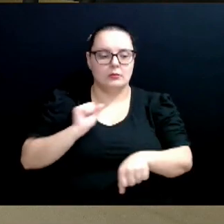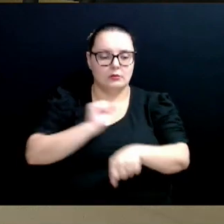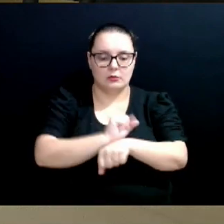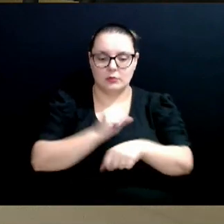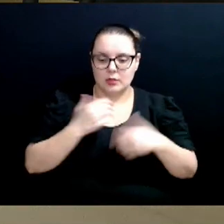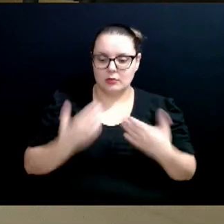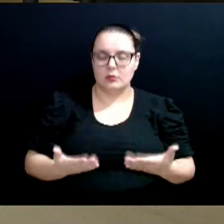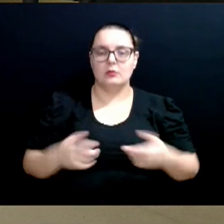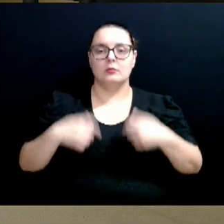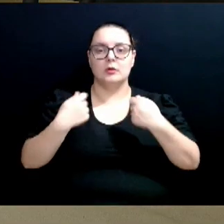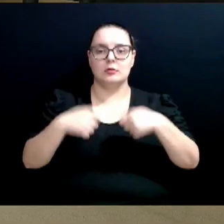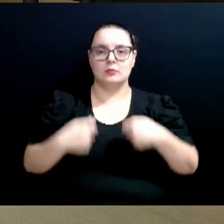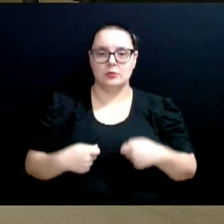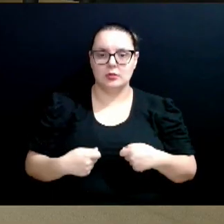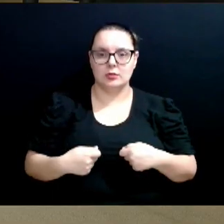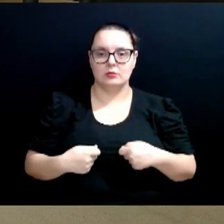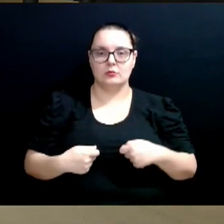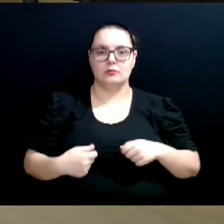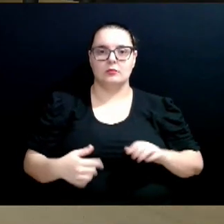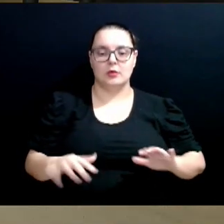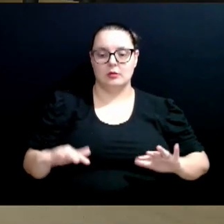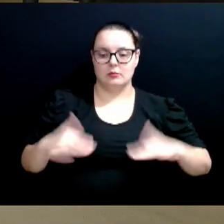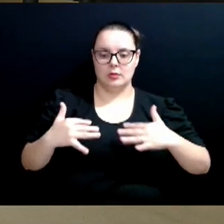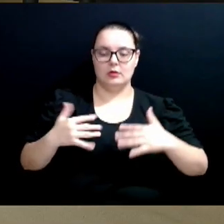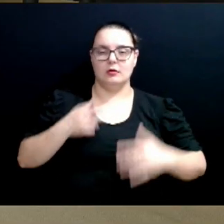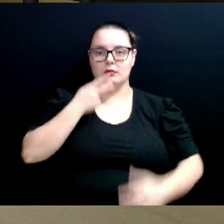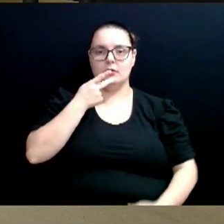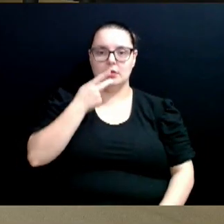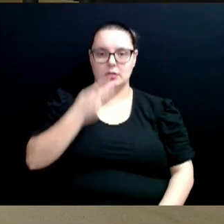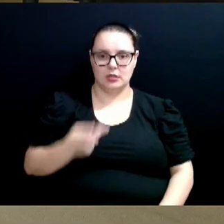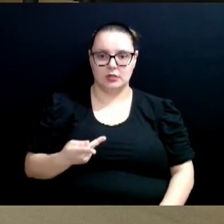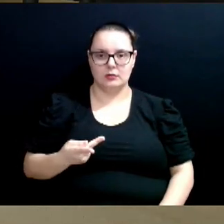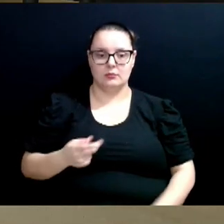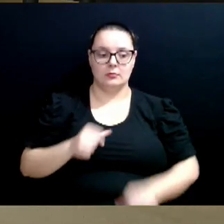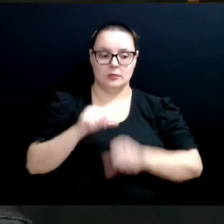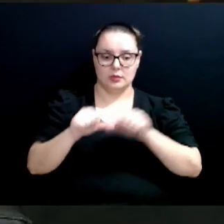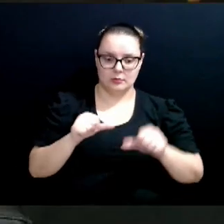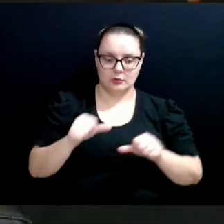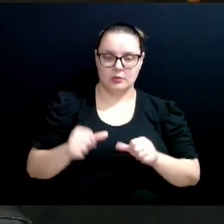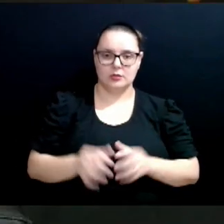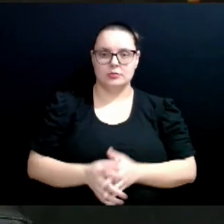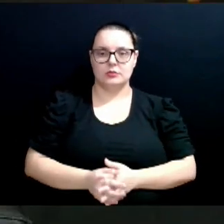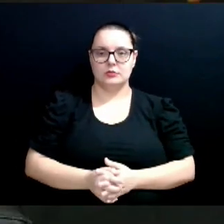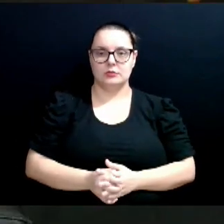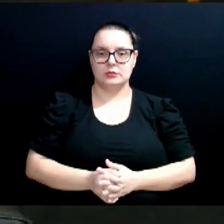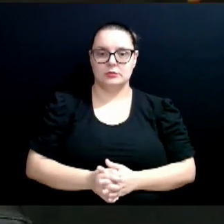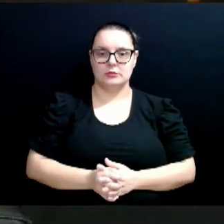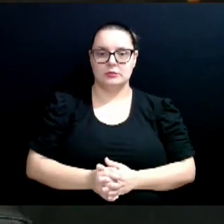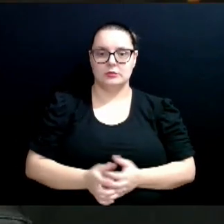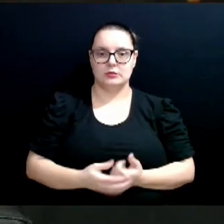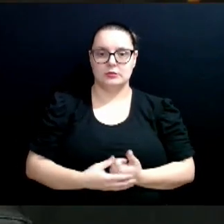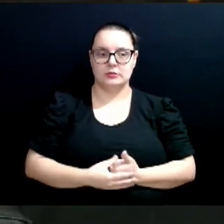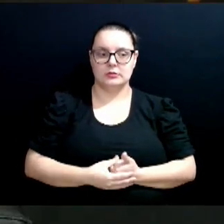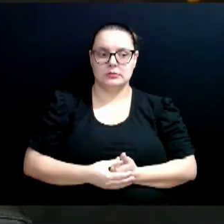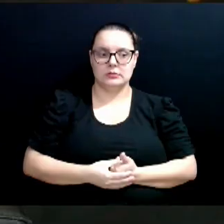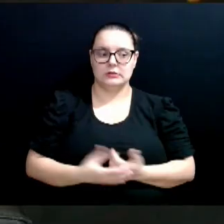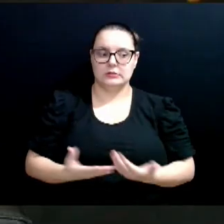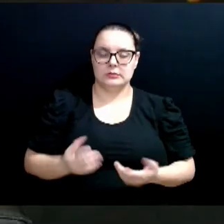precisa expor, você precisa falar para que algo mude. Mas aí você para e